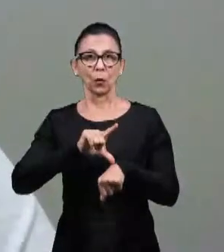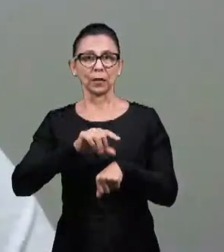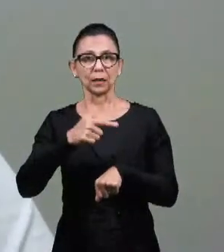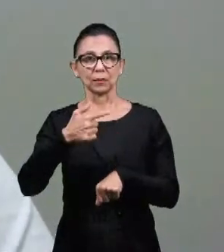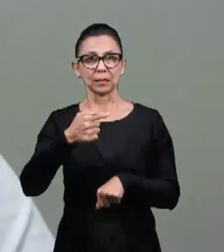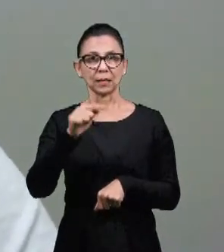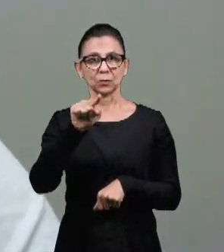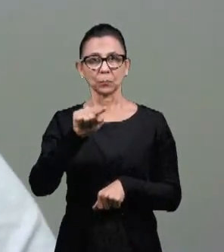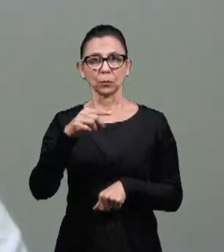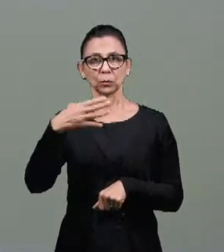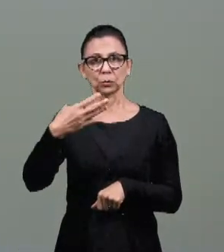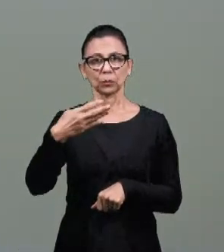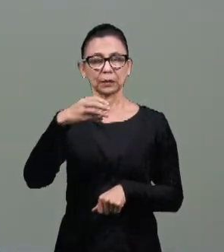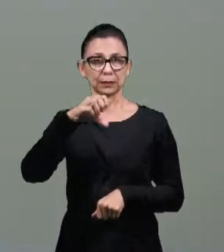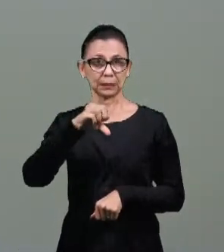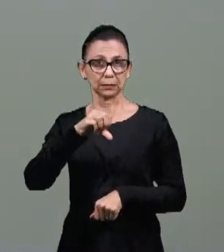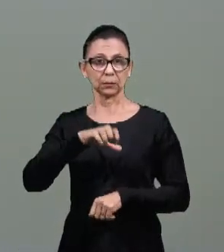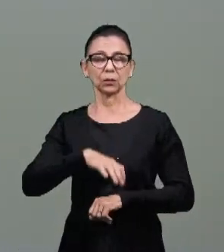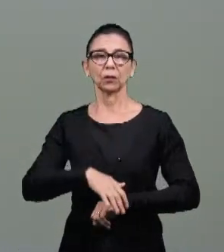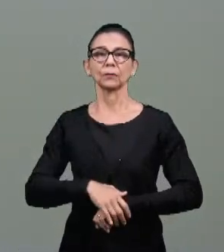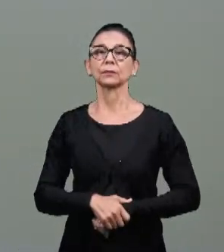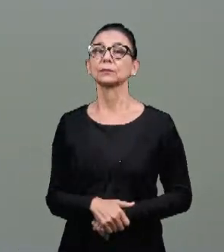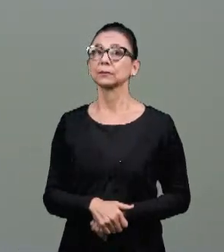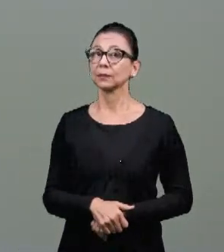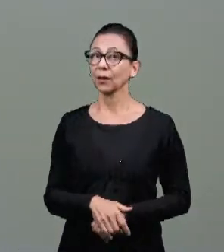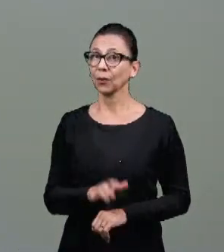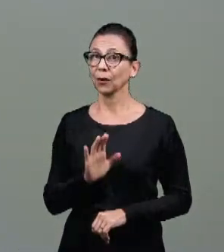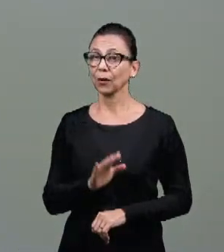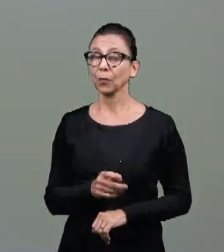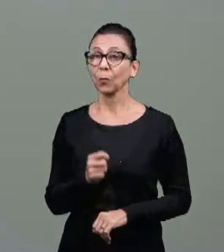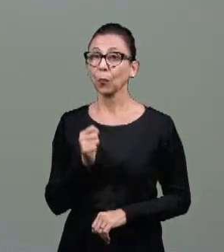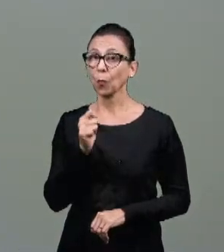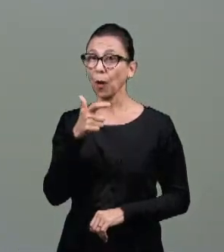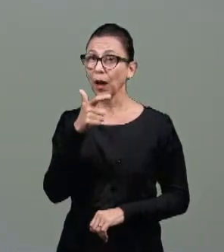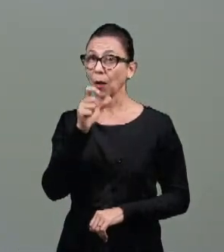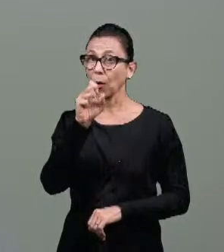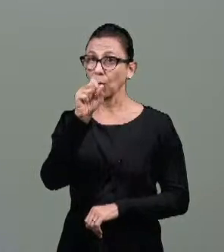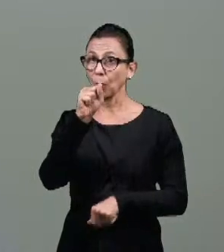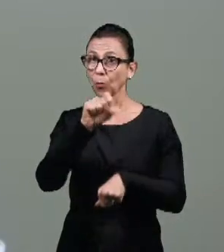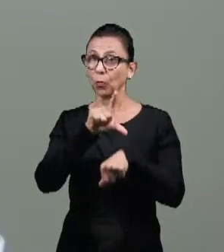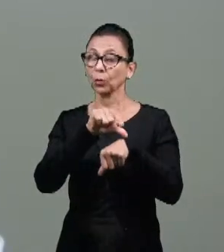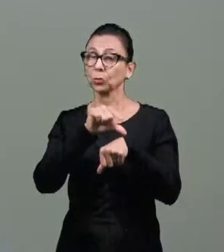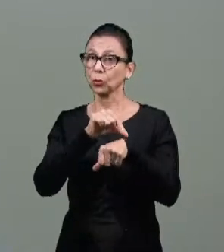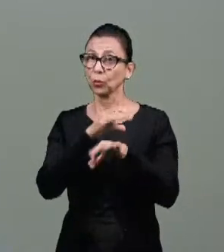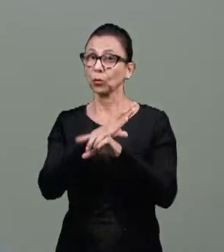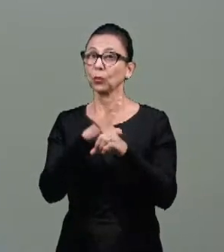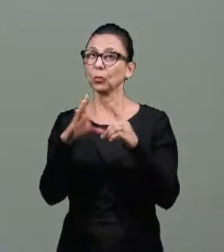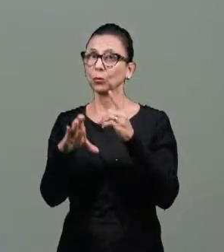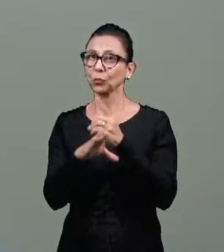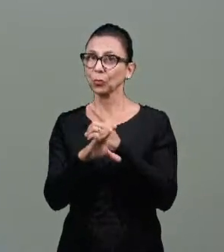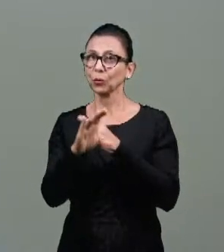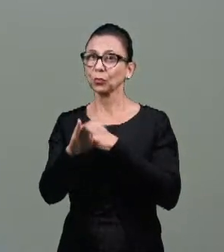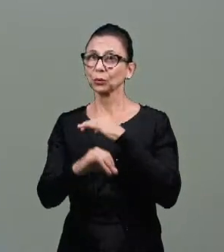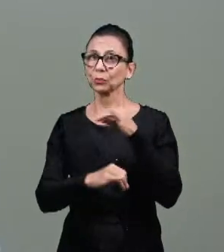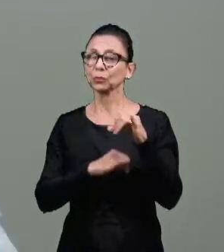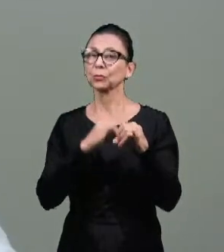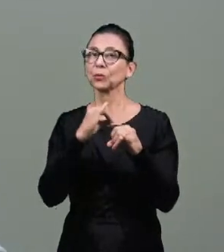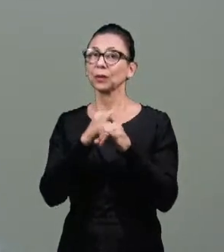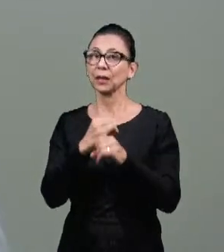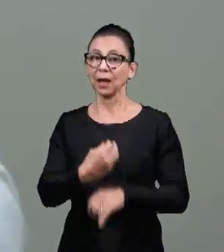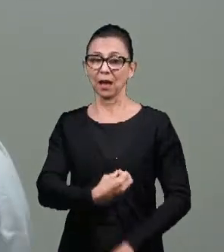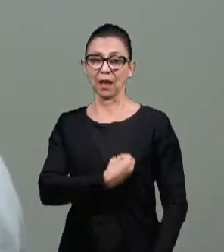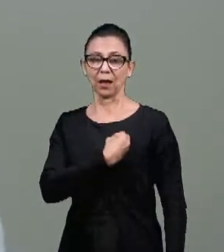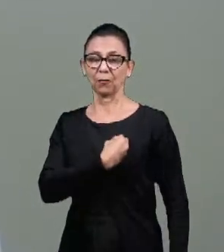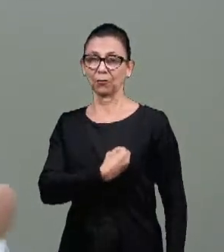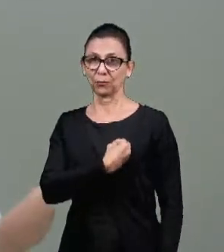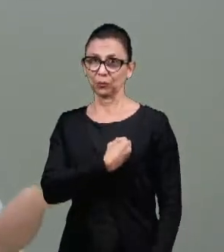7h mais 49, 19h49, daqui a pouco às 8h tem um culto, online, pelas nossas plataformas digitais. Ao vivo, né? Ao vivo.